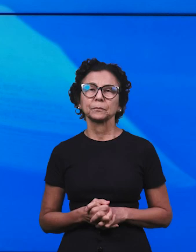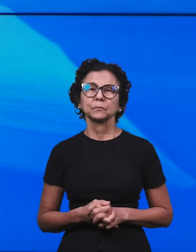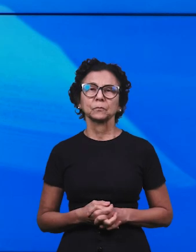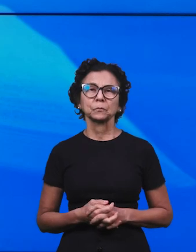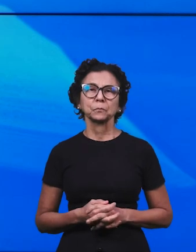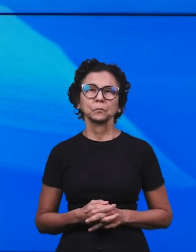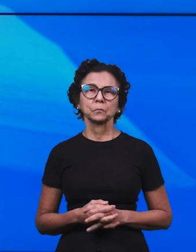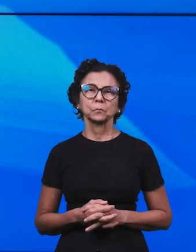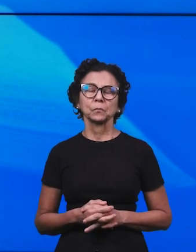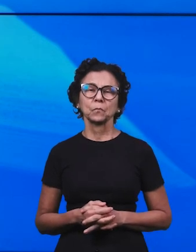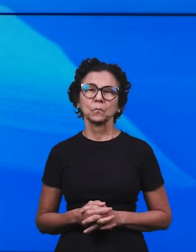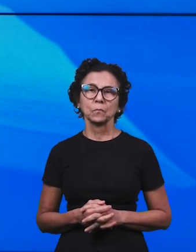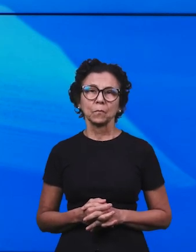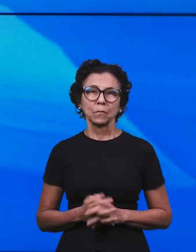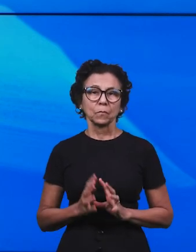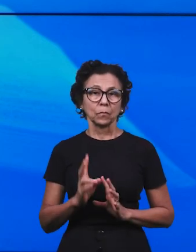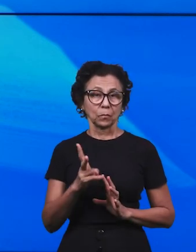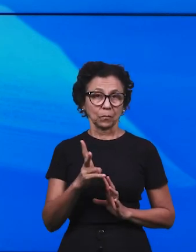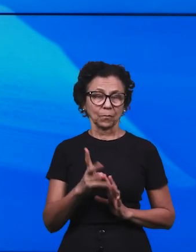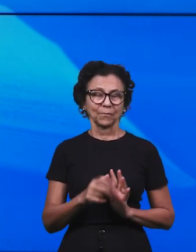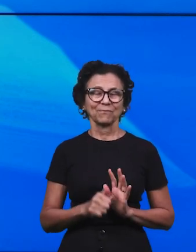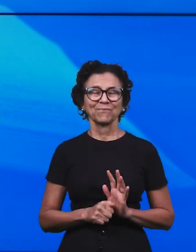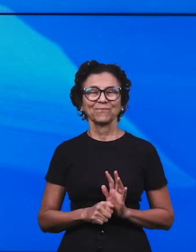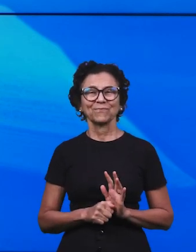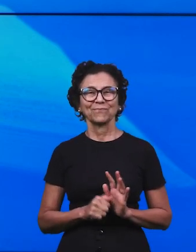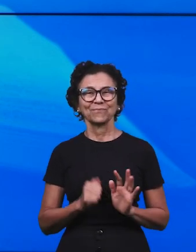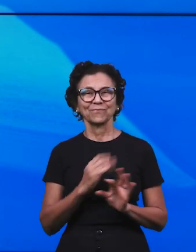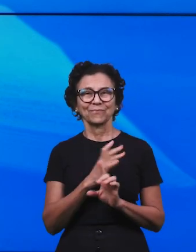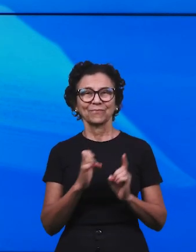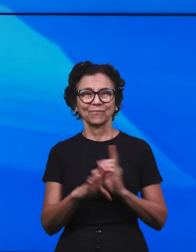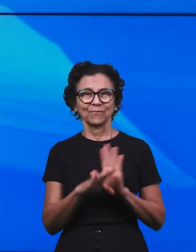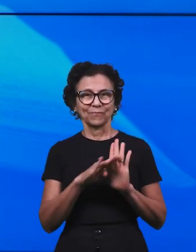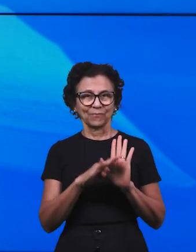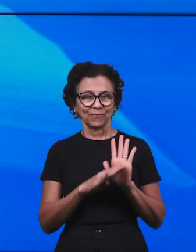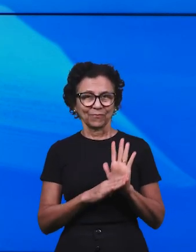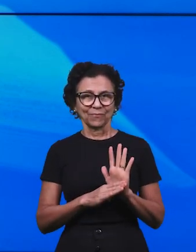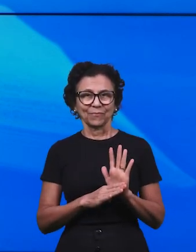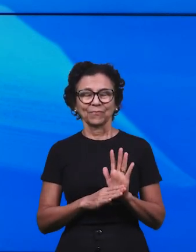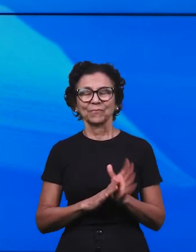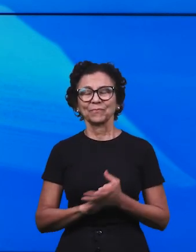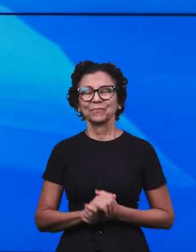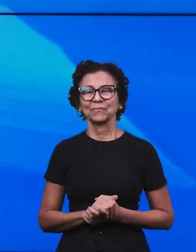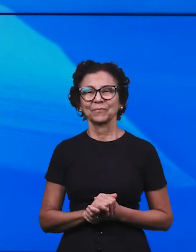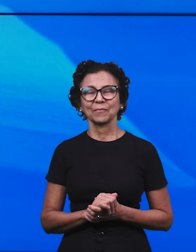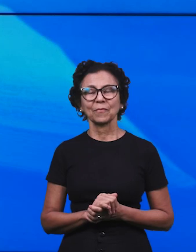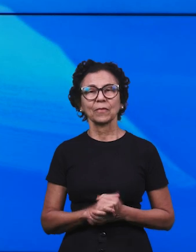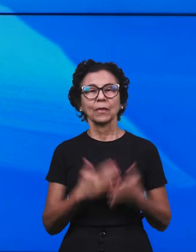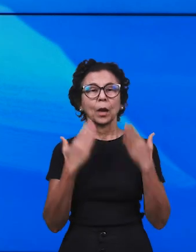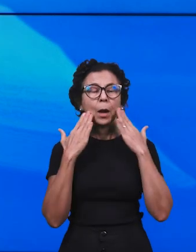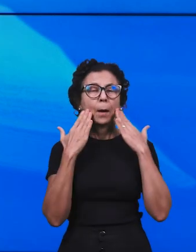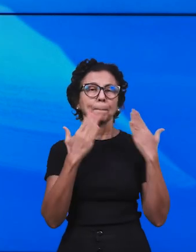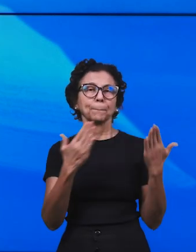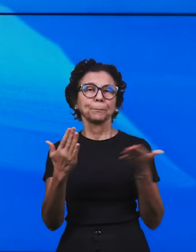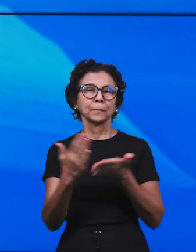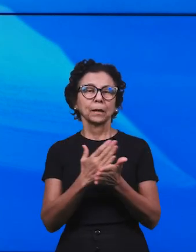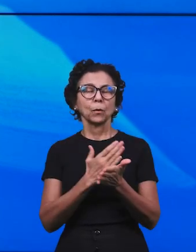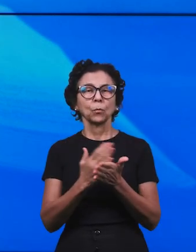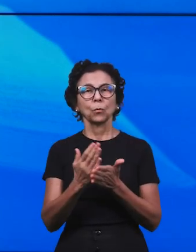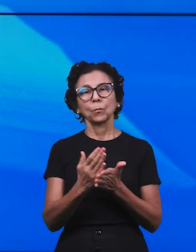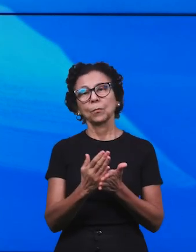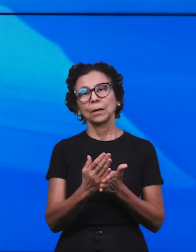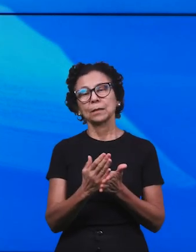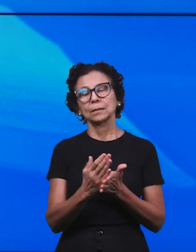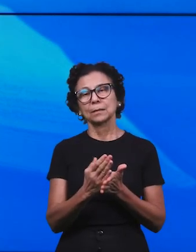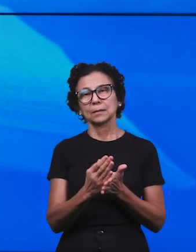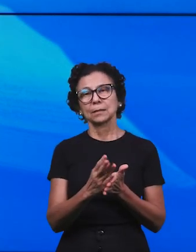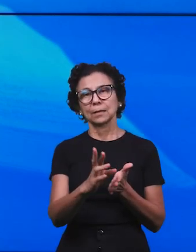dando continuidade ao nosso programa da Escola Bíblica Dominical, nós vamos agora apresentar algumas respostas que os